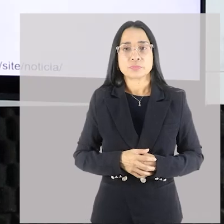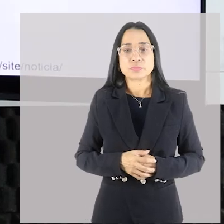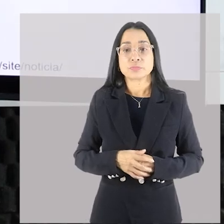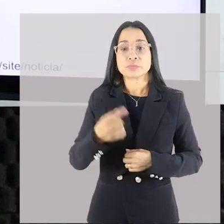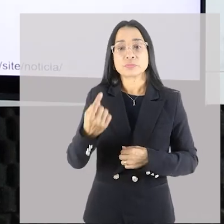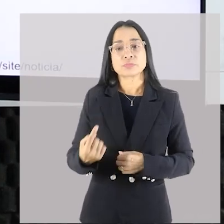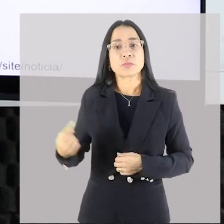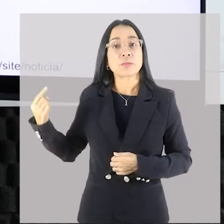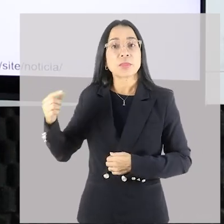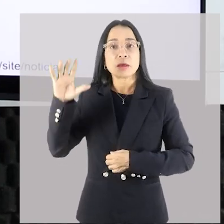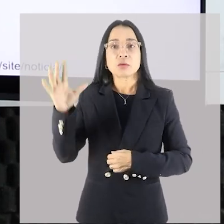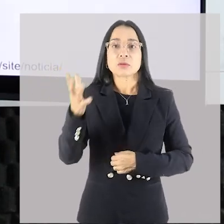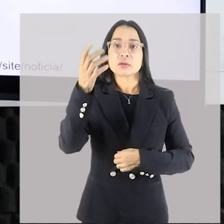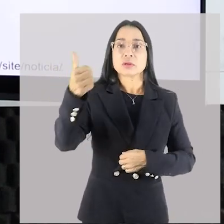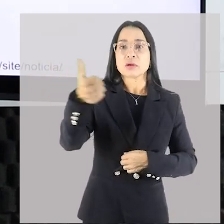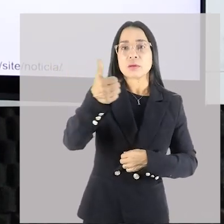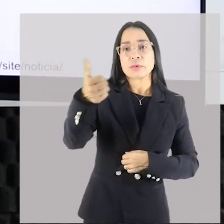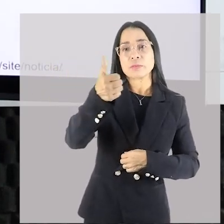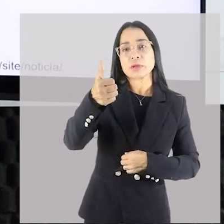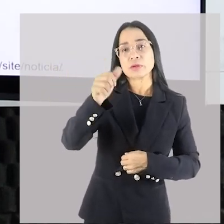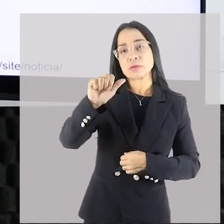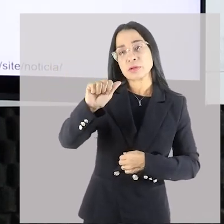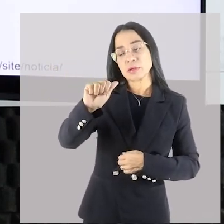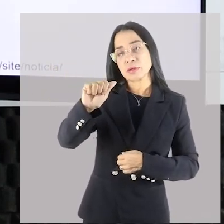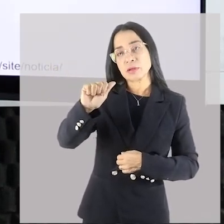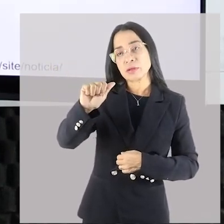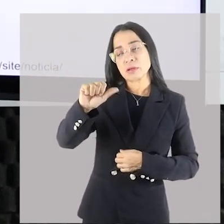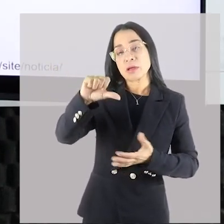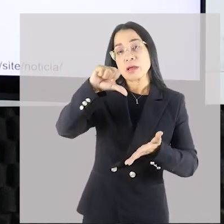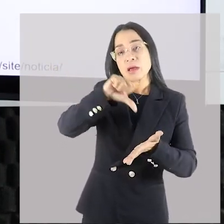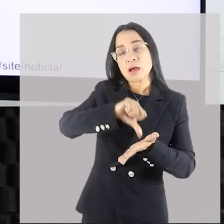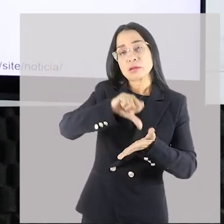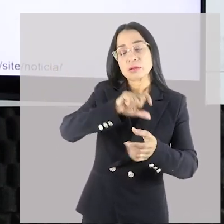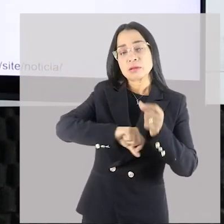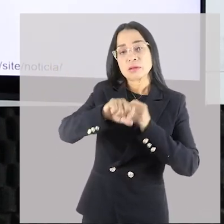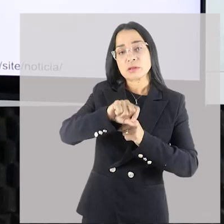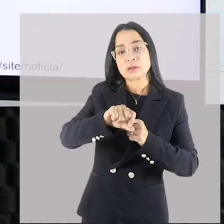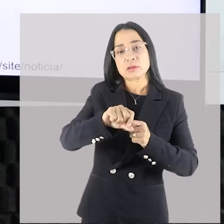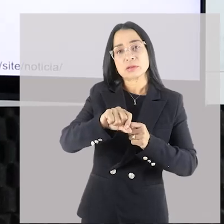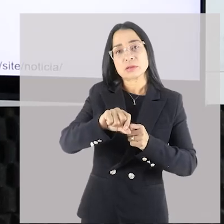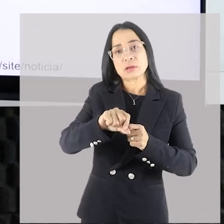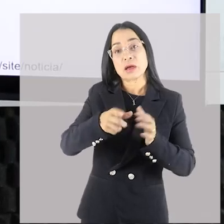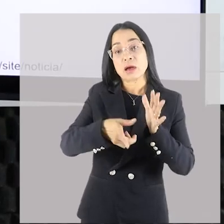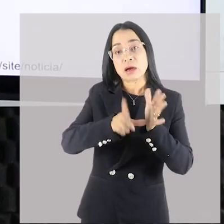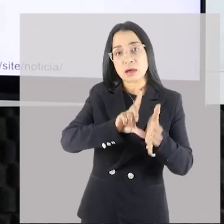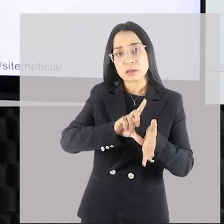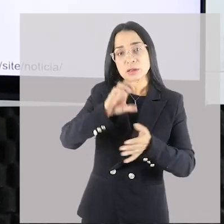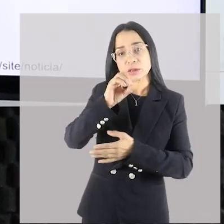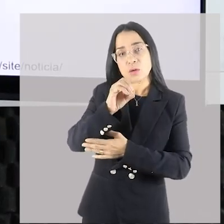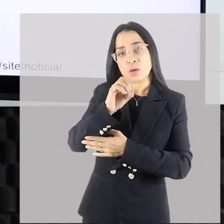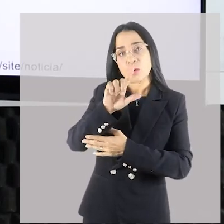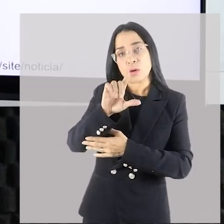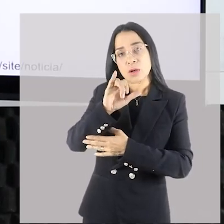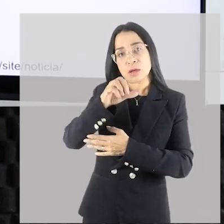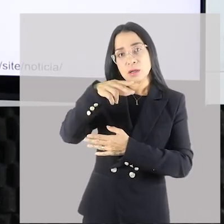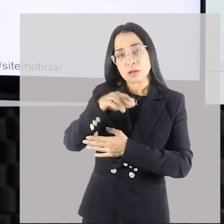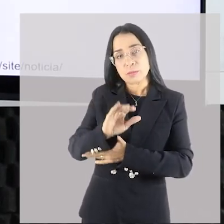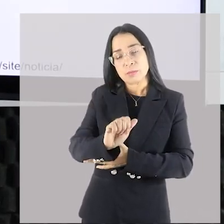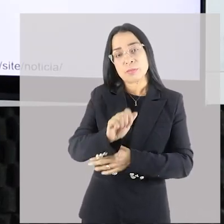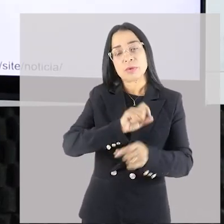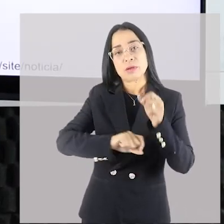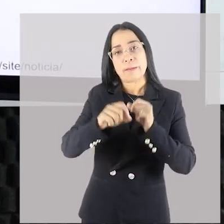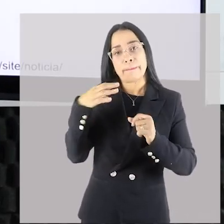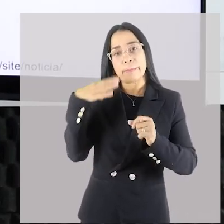ele vai ocorrer a primeira vez em Atenas, né? Não foi em Olímpia, onde era a cidade, a principal cidade, ela vai ocorrer